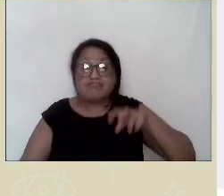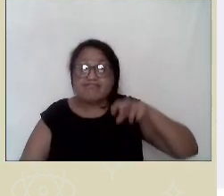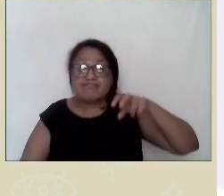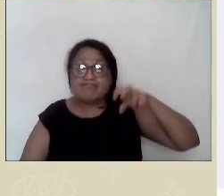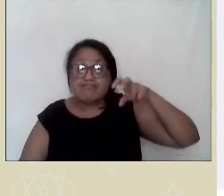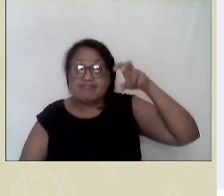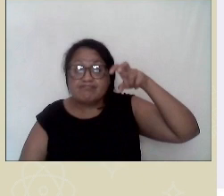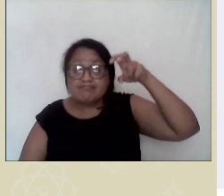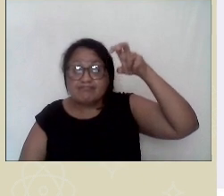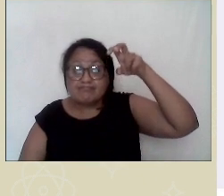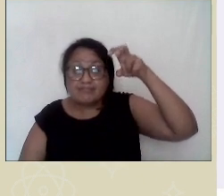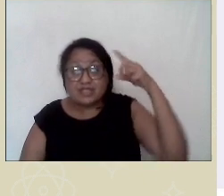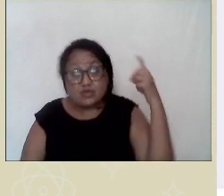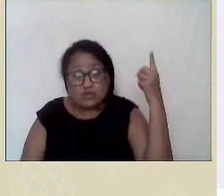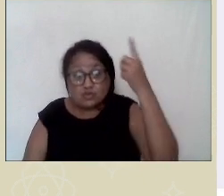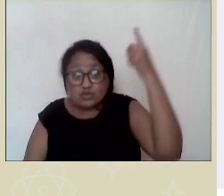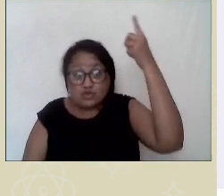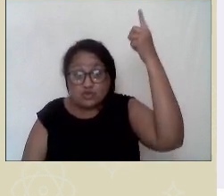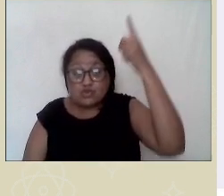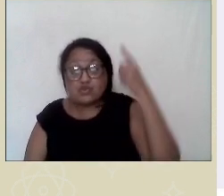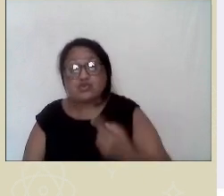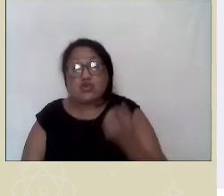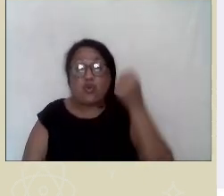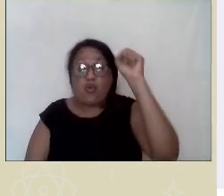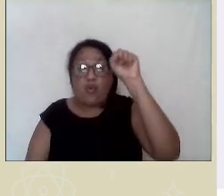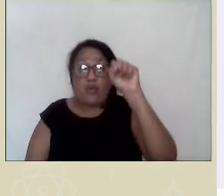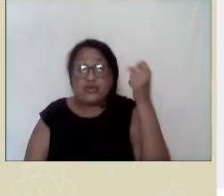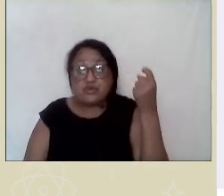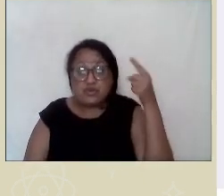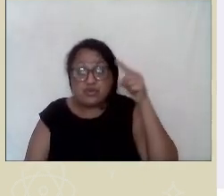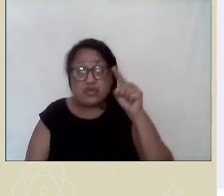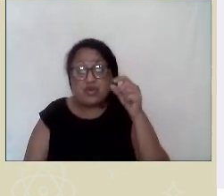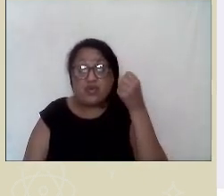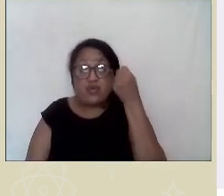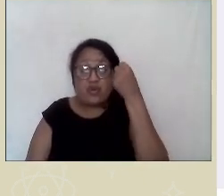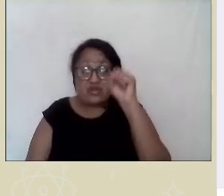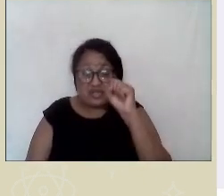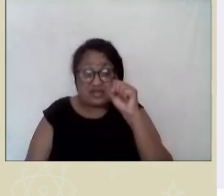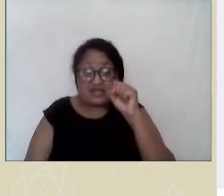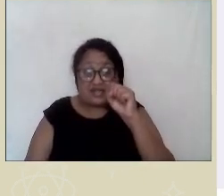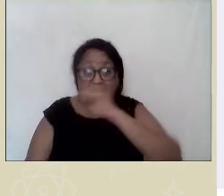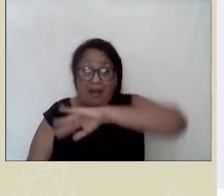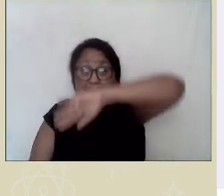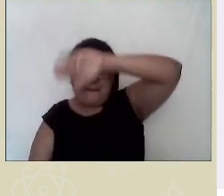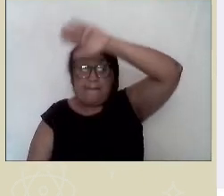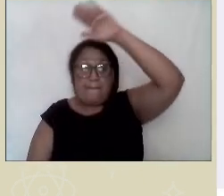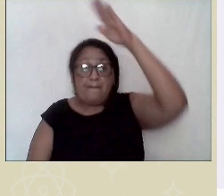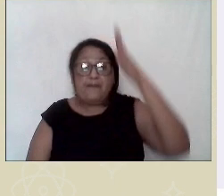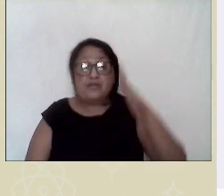altitude de 8.848 metros é a montanha mais alta do planeta quase 300